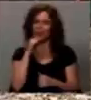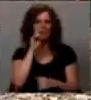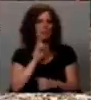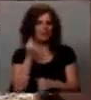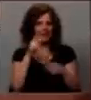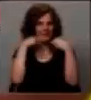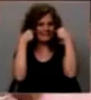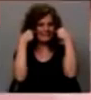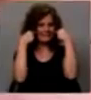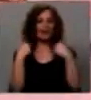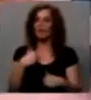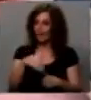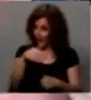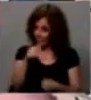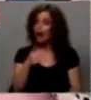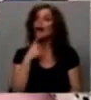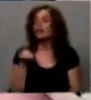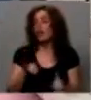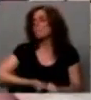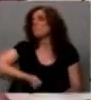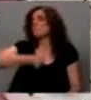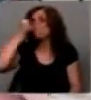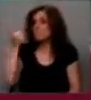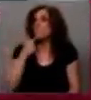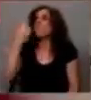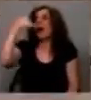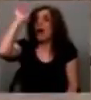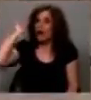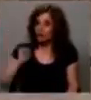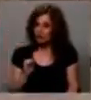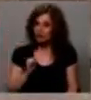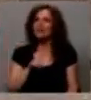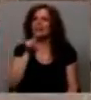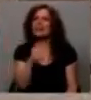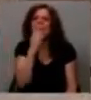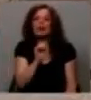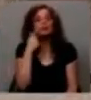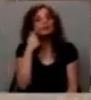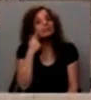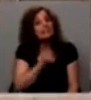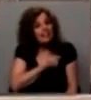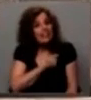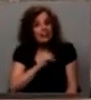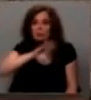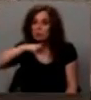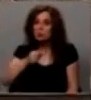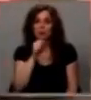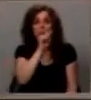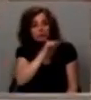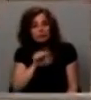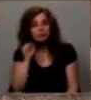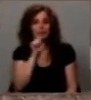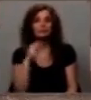Marta vai não só melhorar ainda mais o inglês, mas conhecer outros alunos, um pouco de todo o mundo, neste curso de